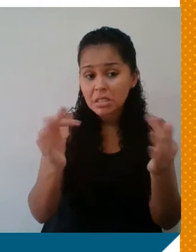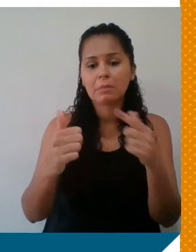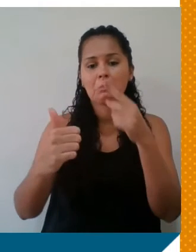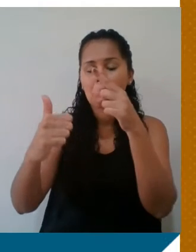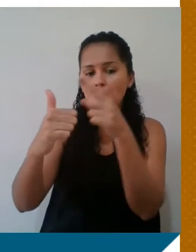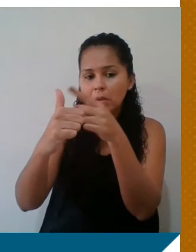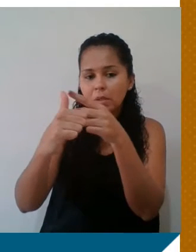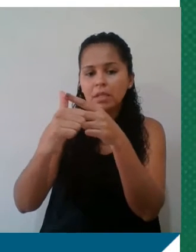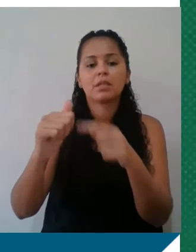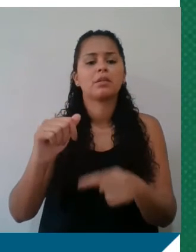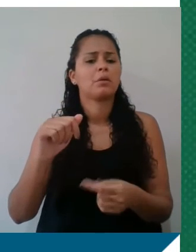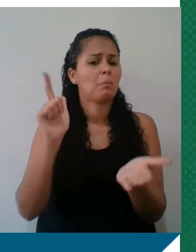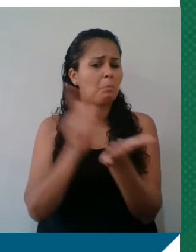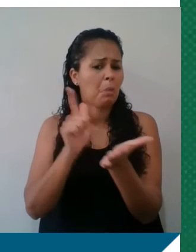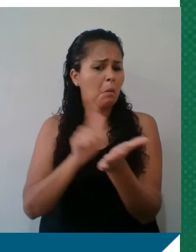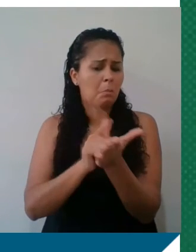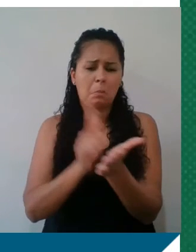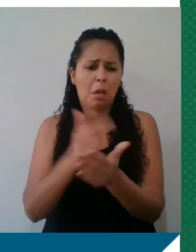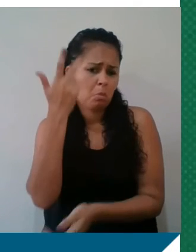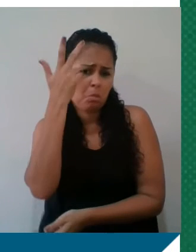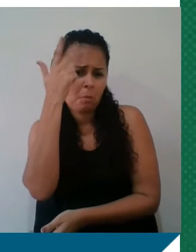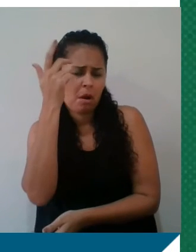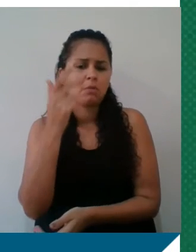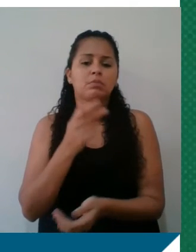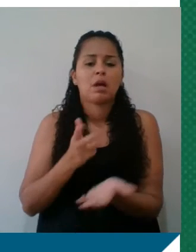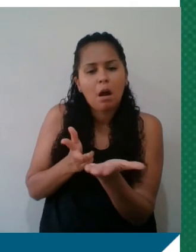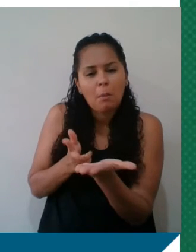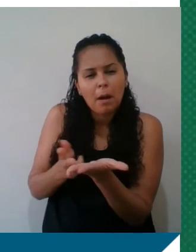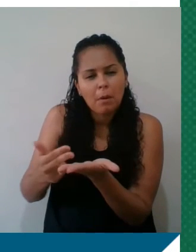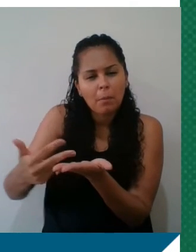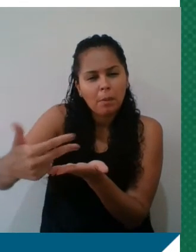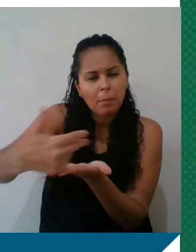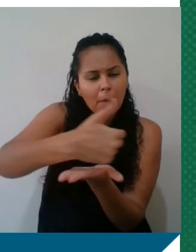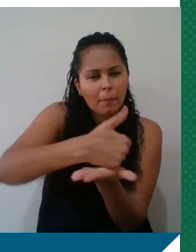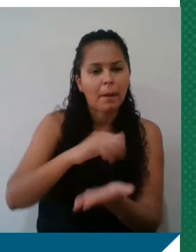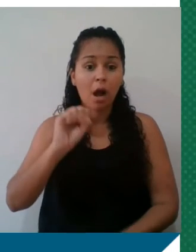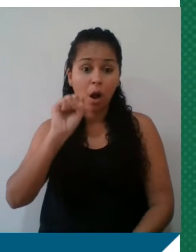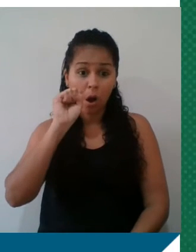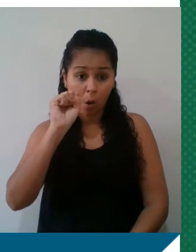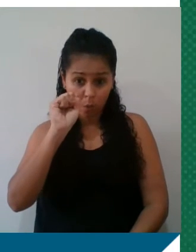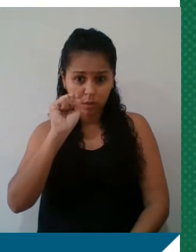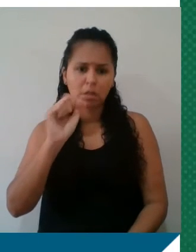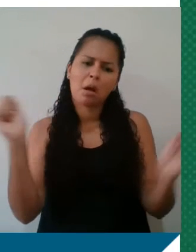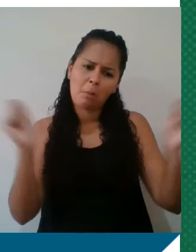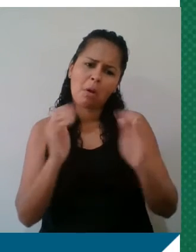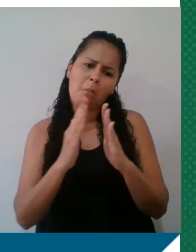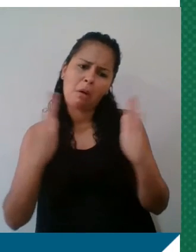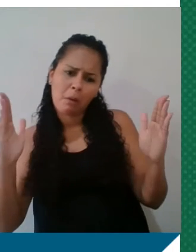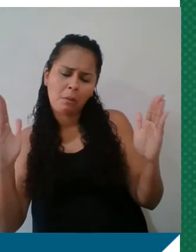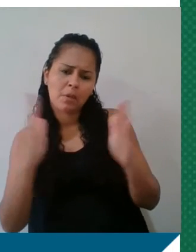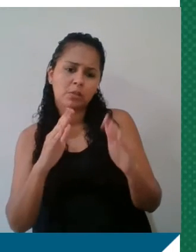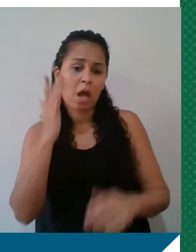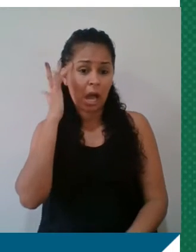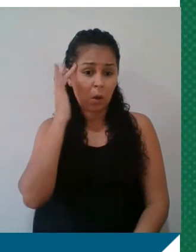primeiro passo? Primeiro passo, você vai pegar uma folha de papel ofício, né, e vai cortar em 8 pedaços. Né? Você pode cortar maior ou menor,